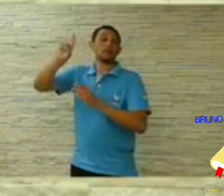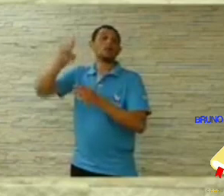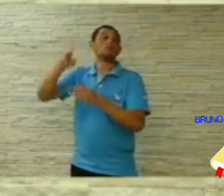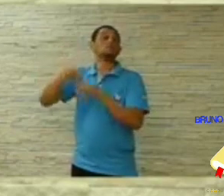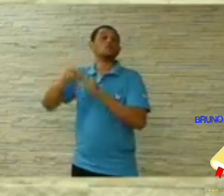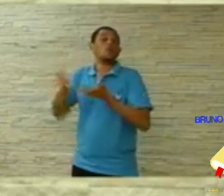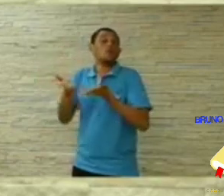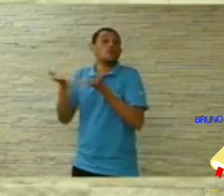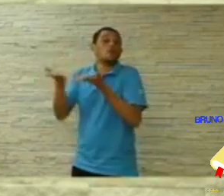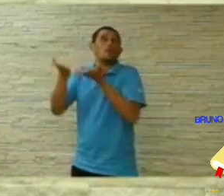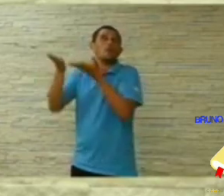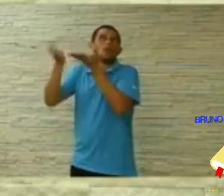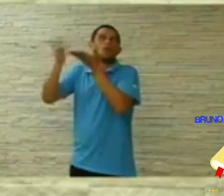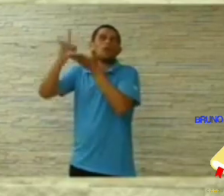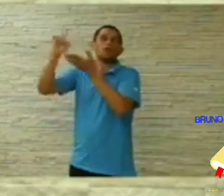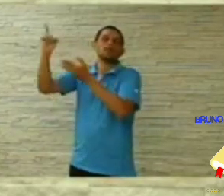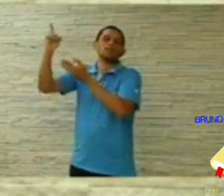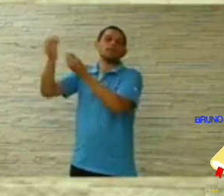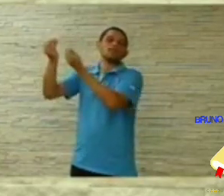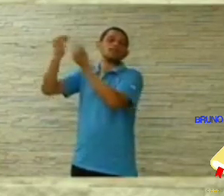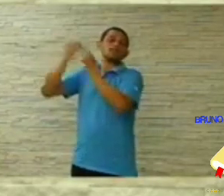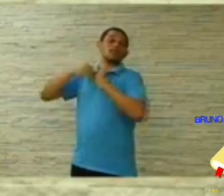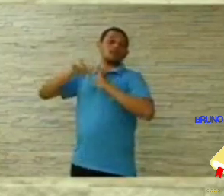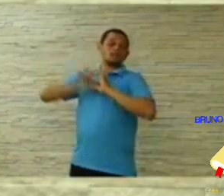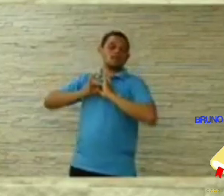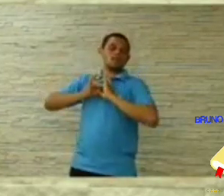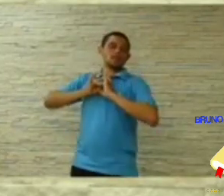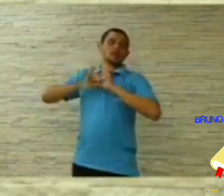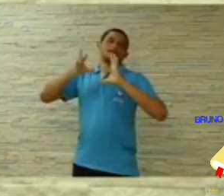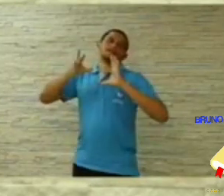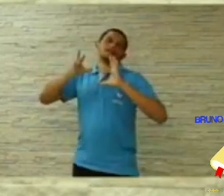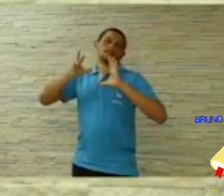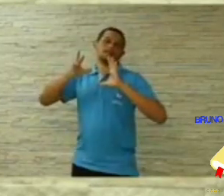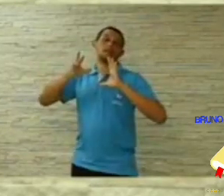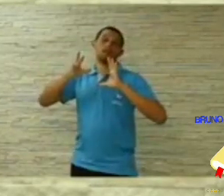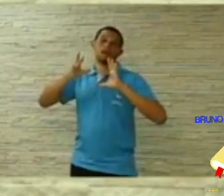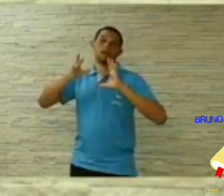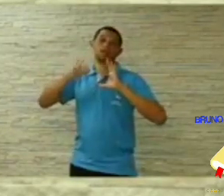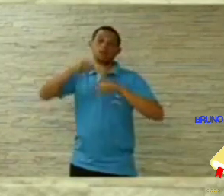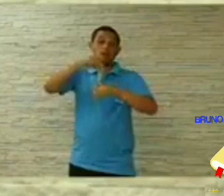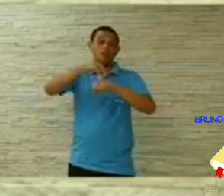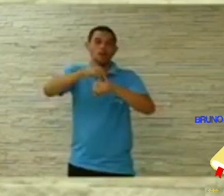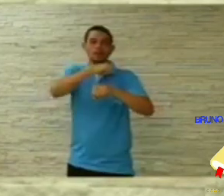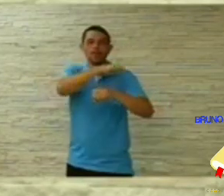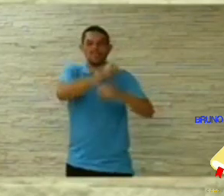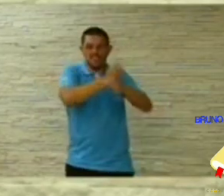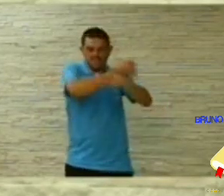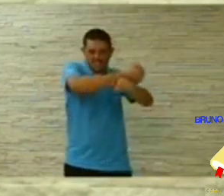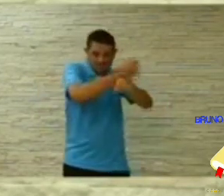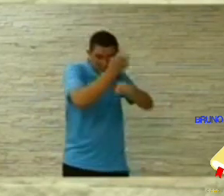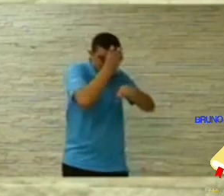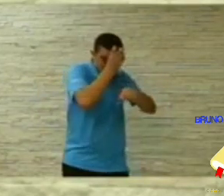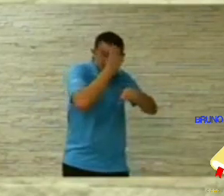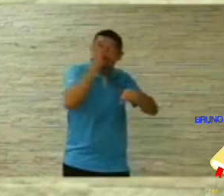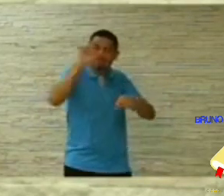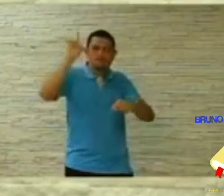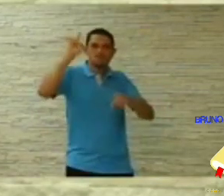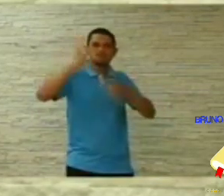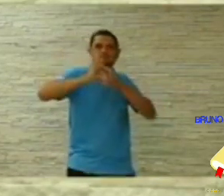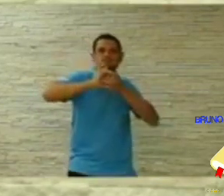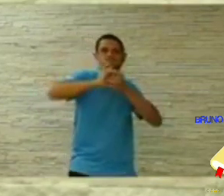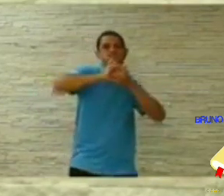pelo livramento que o Deus vivo havia dado a eles por ocasião do Egito lá. E aqui